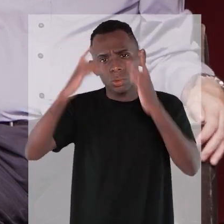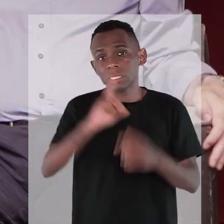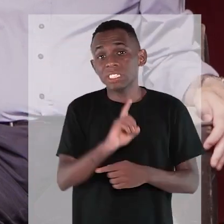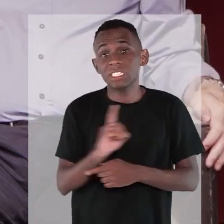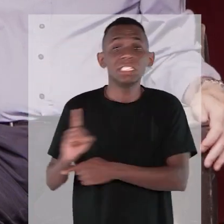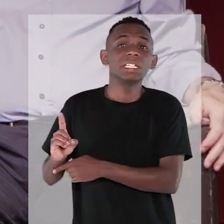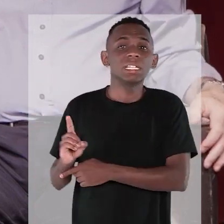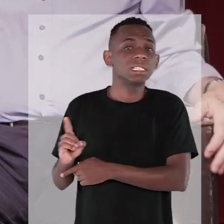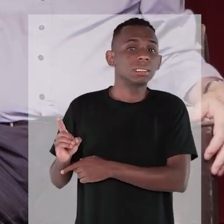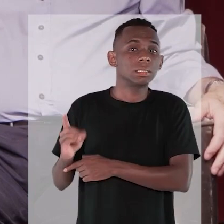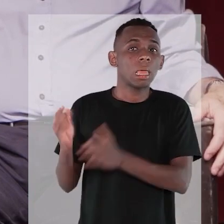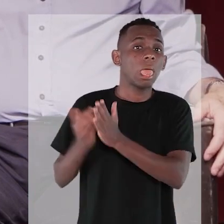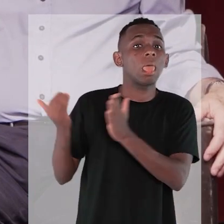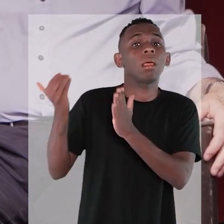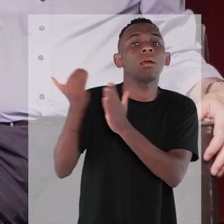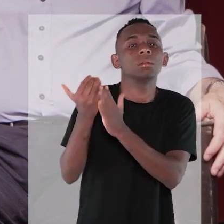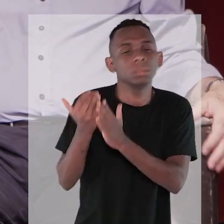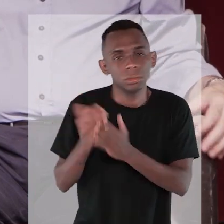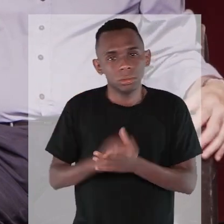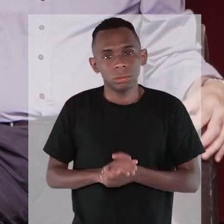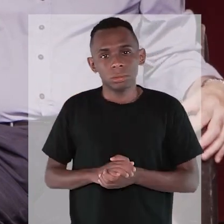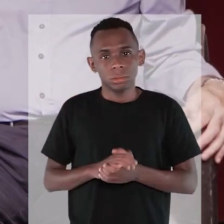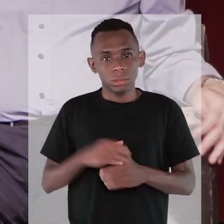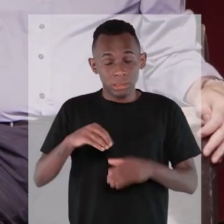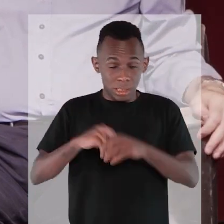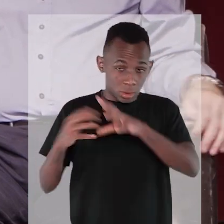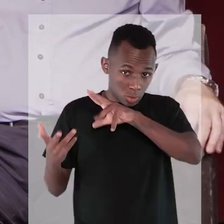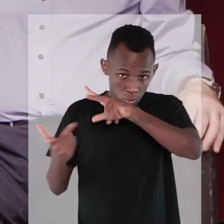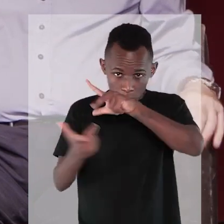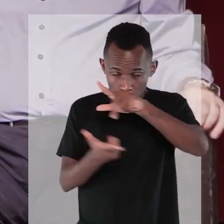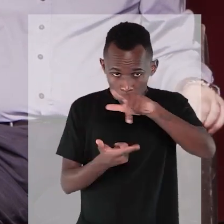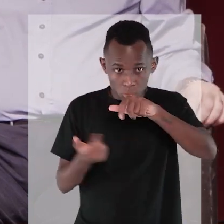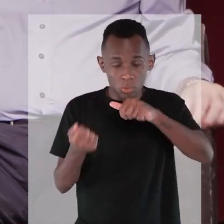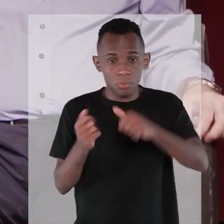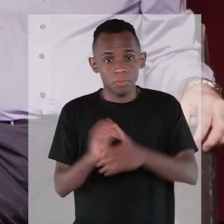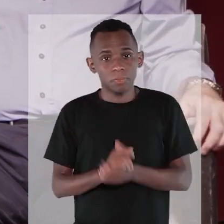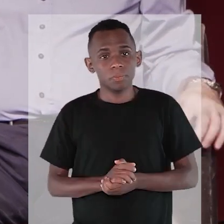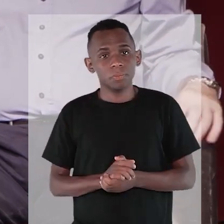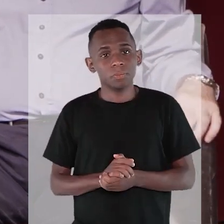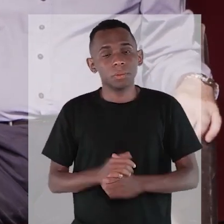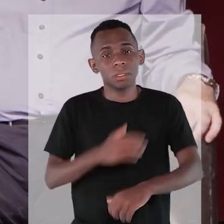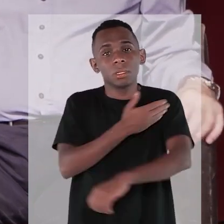mundo, que, por melhor palavra,